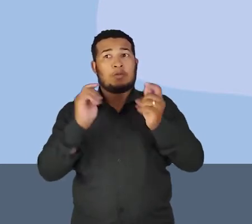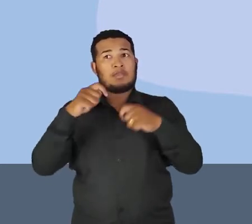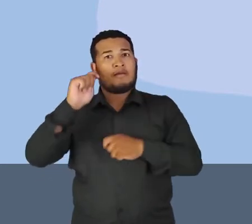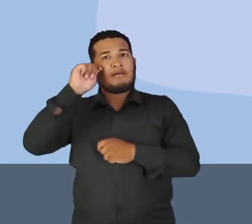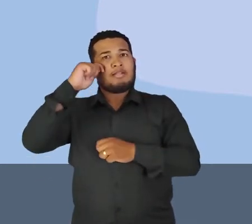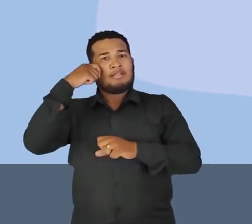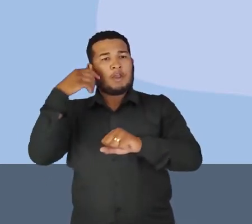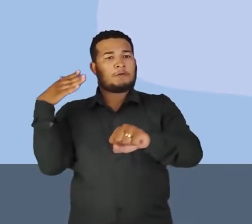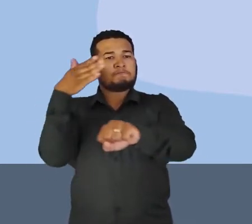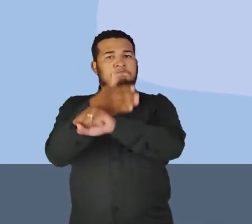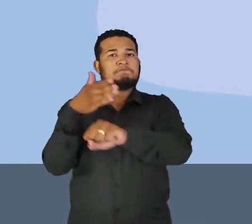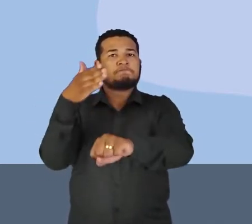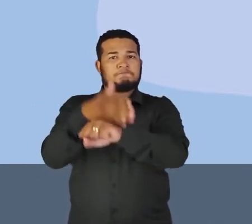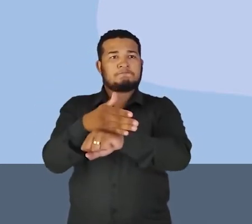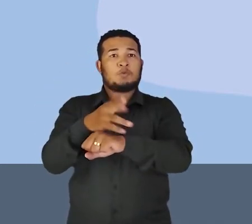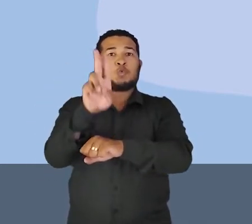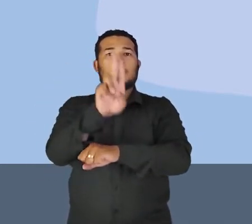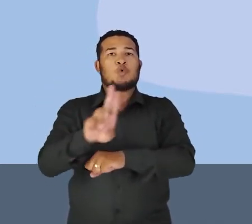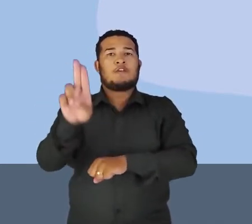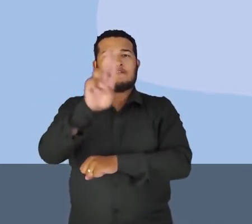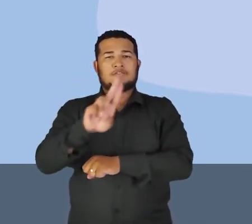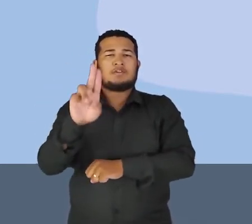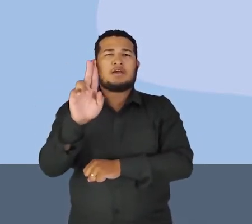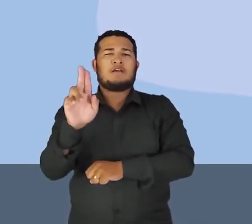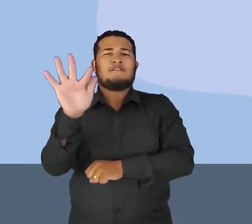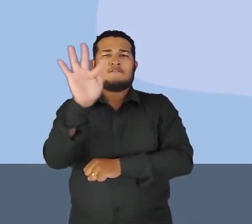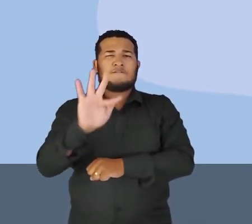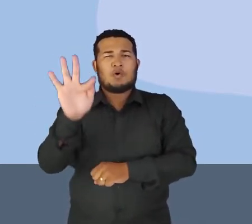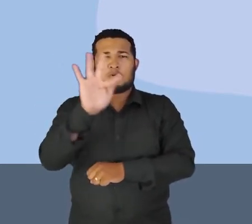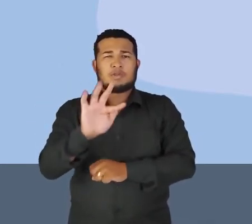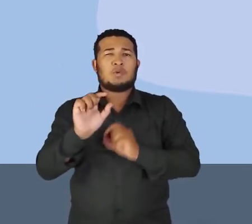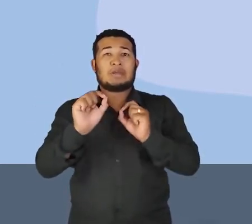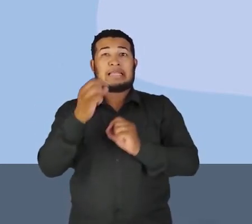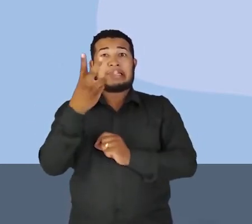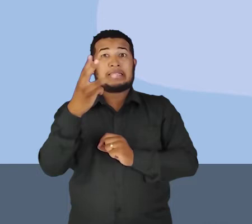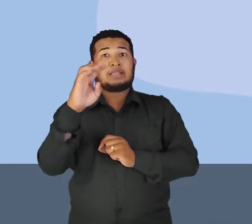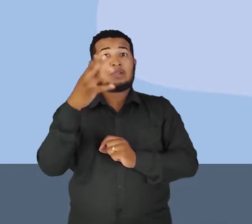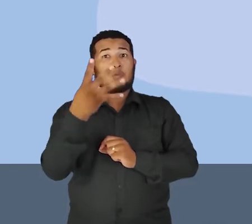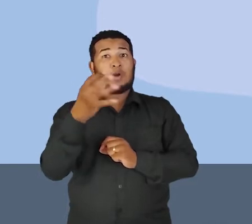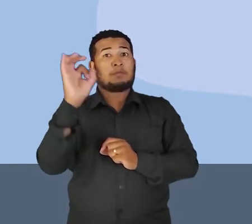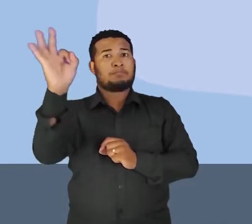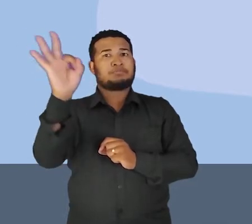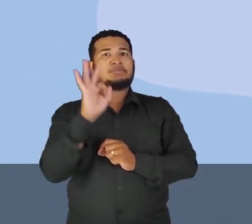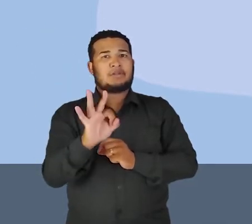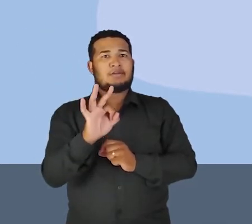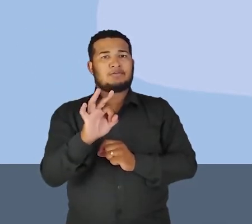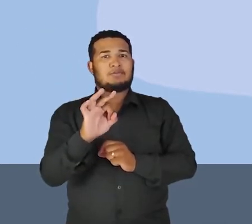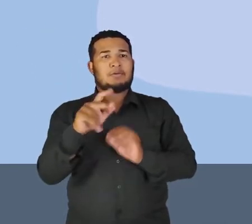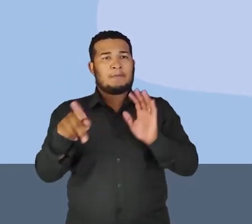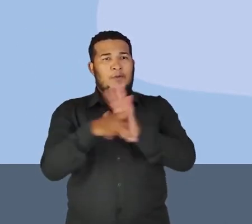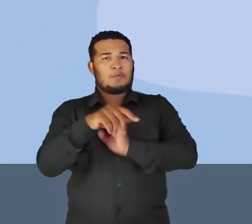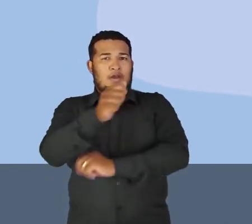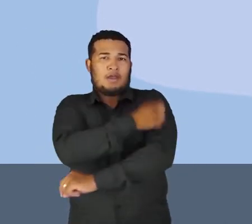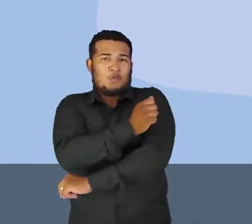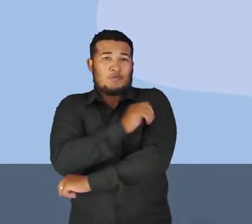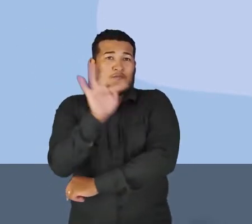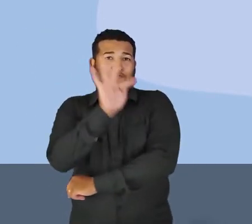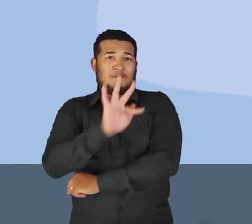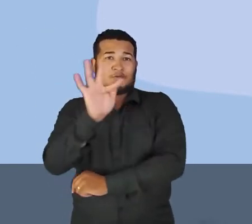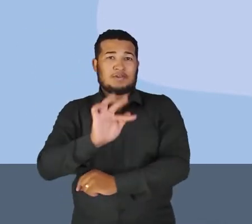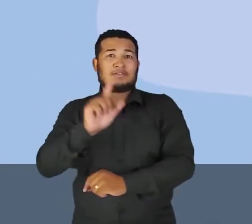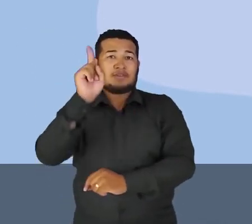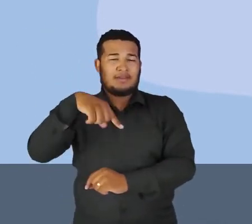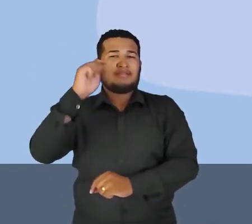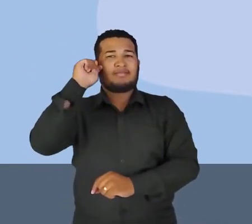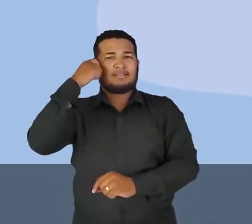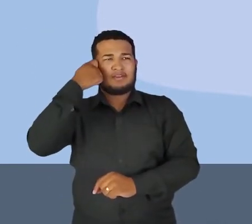à universidade. Só 34% dos estudantes universitários são negros. E como diz aí, isso não